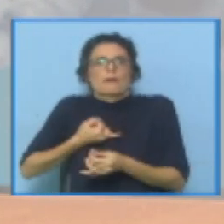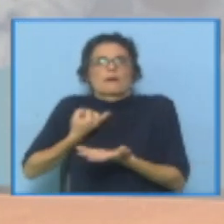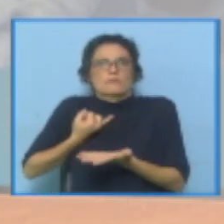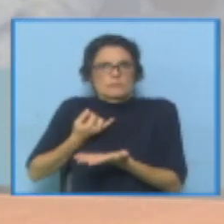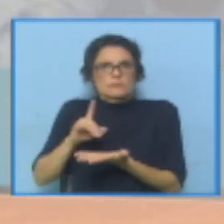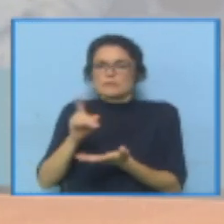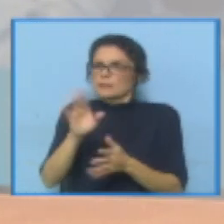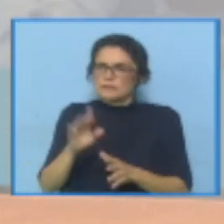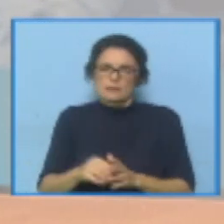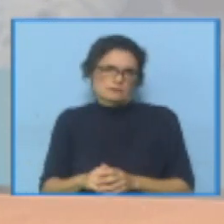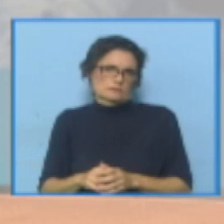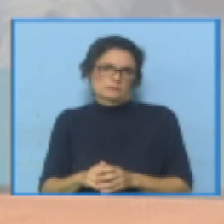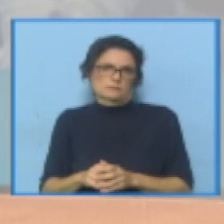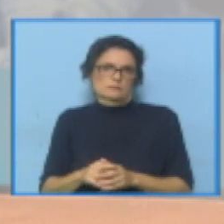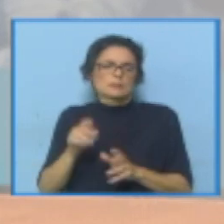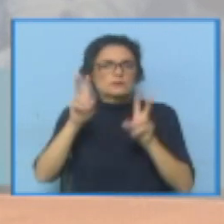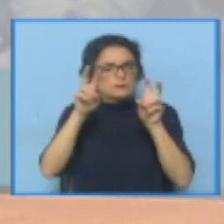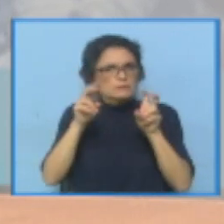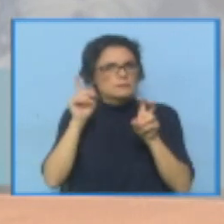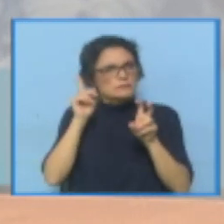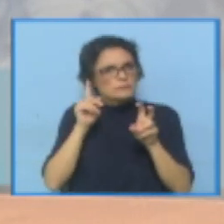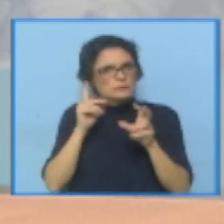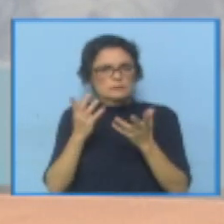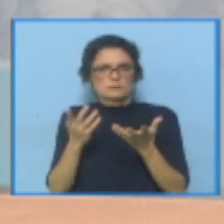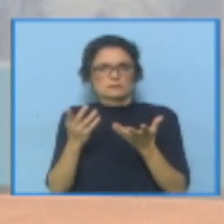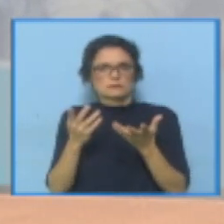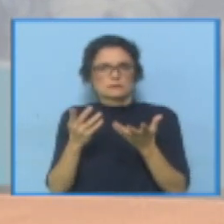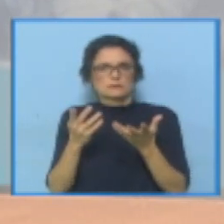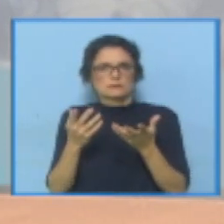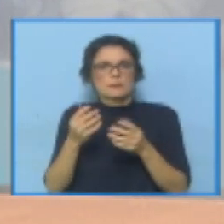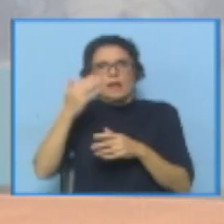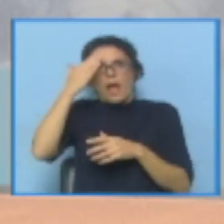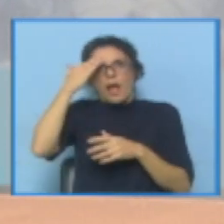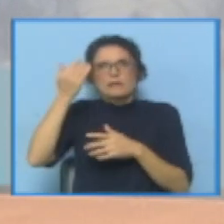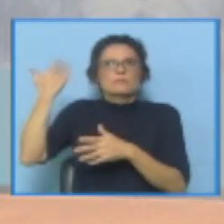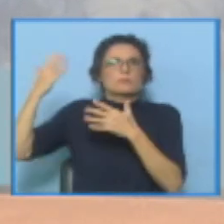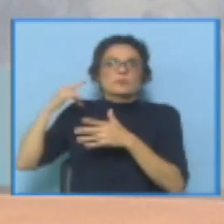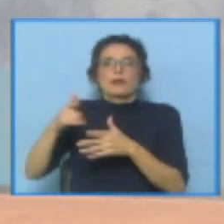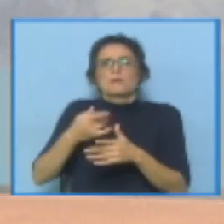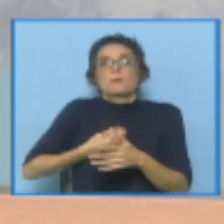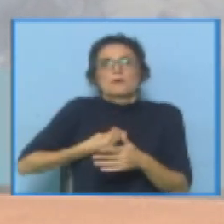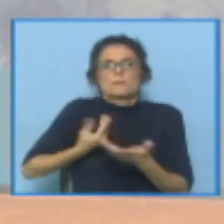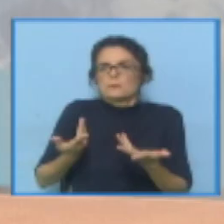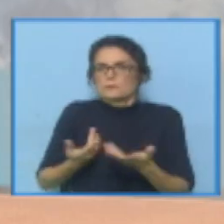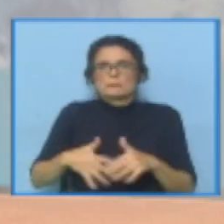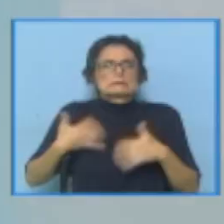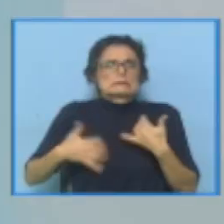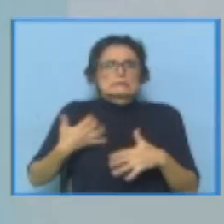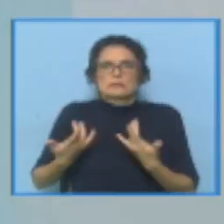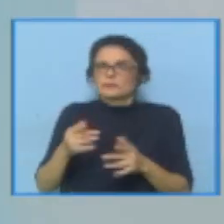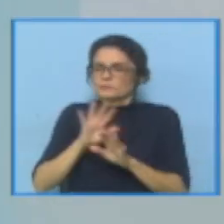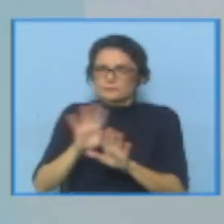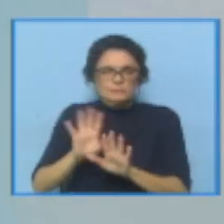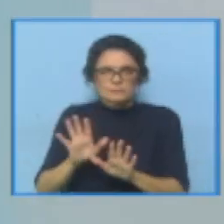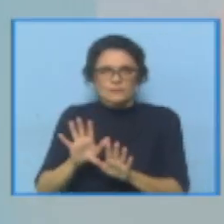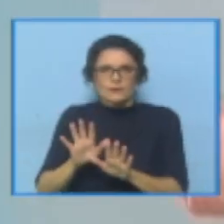e que tem de deixar de o ser, que poderia alarmar, poderia deixar as crianças ansiosas, preocupadas, de forma excessiva. Não,